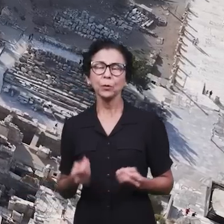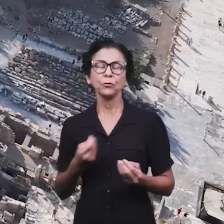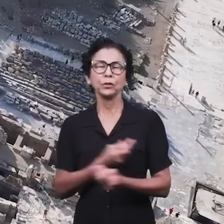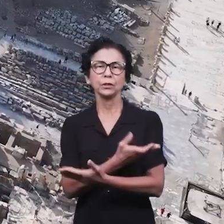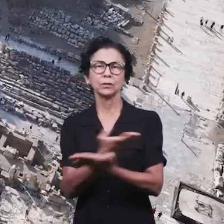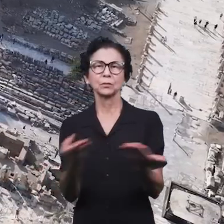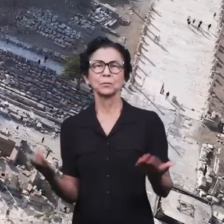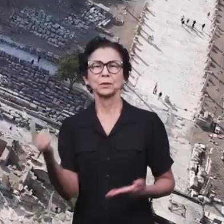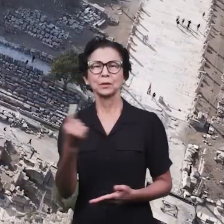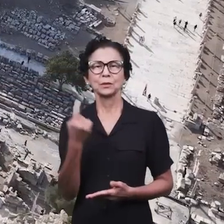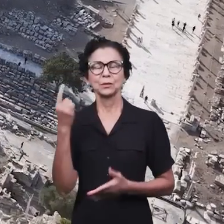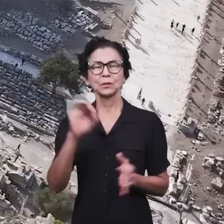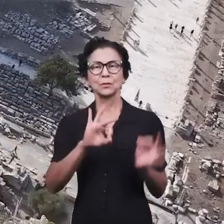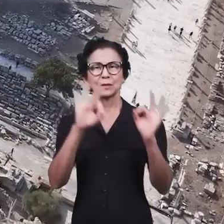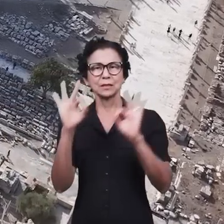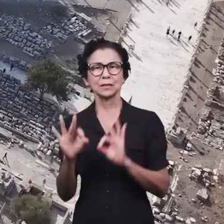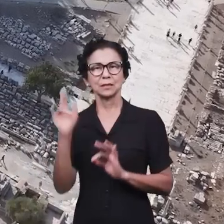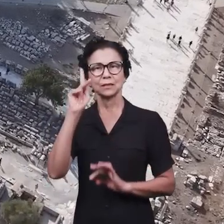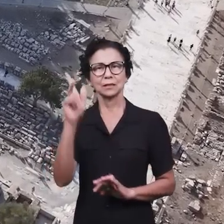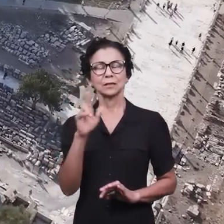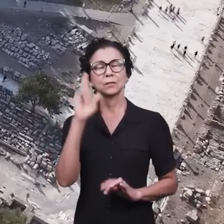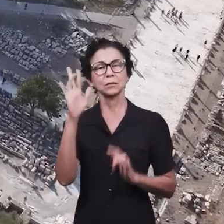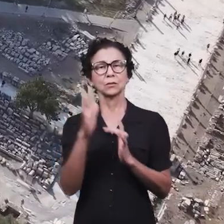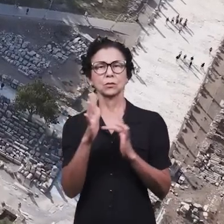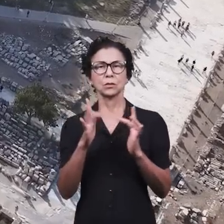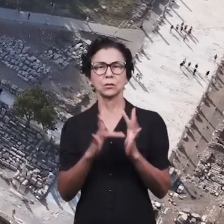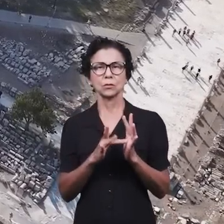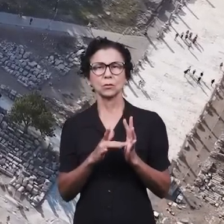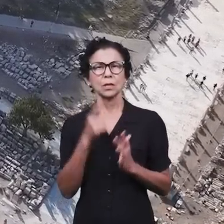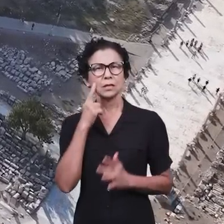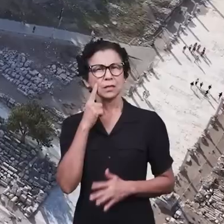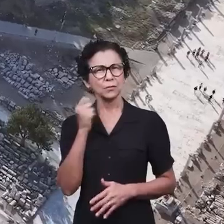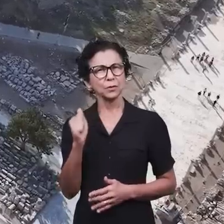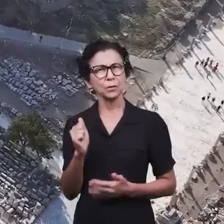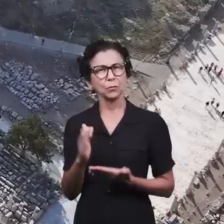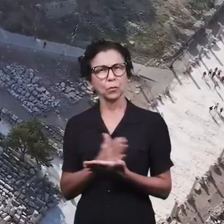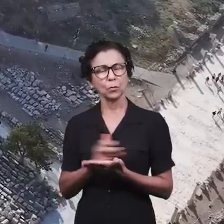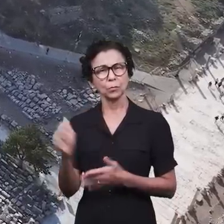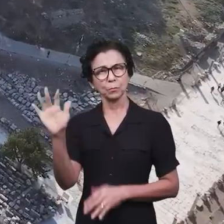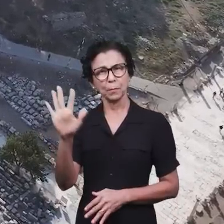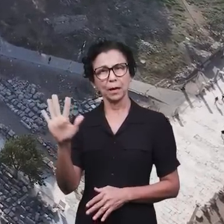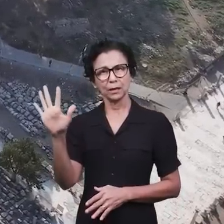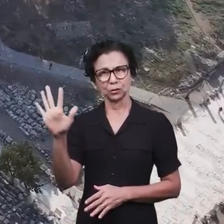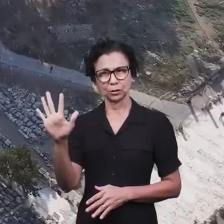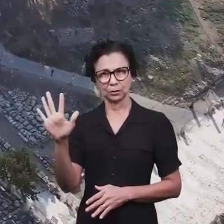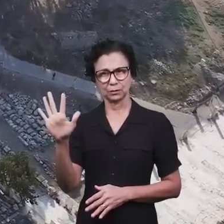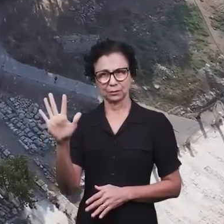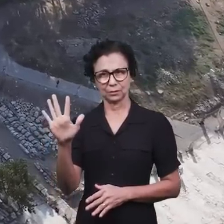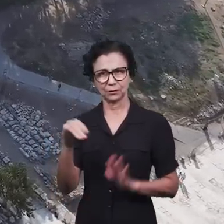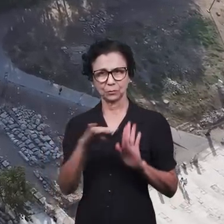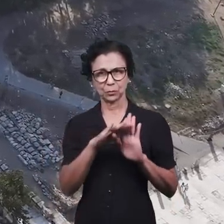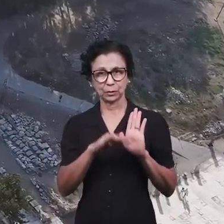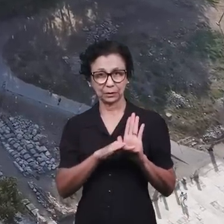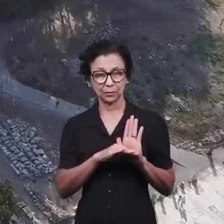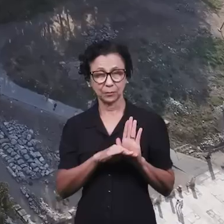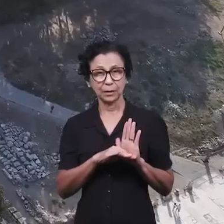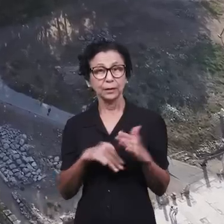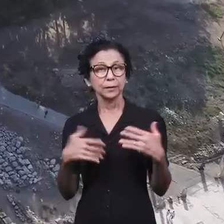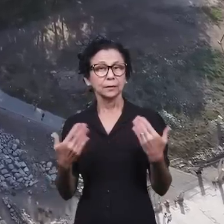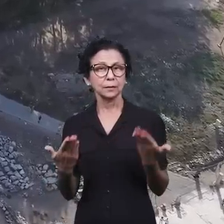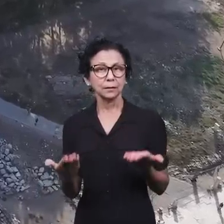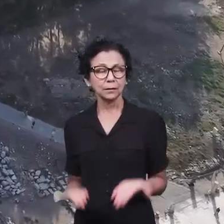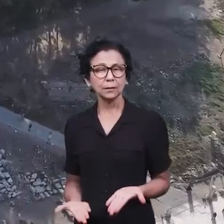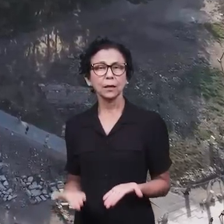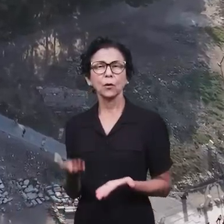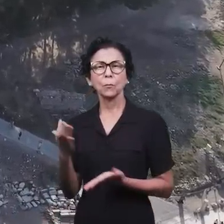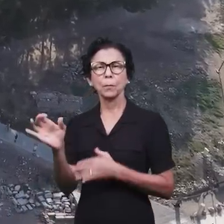Eu saúdo todos aqueles que nos assistem com a paz do Senhor Jesus. Você começou a ver algumas imagens no início desse programa.